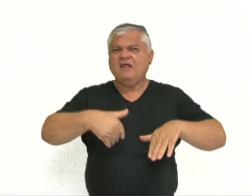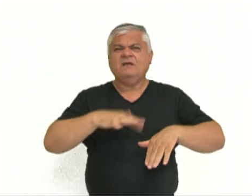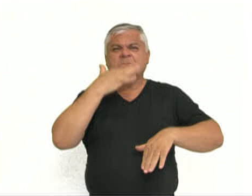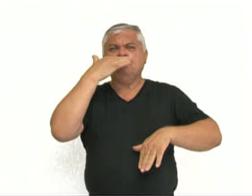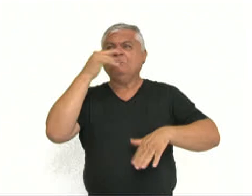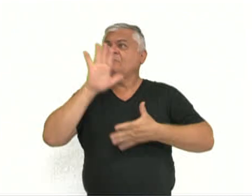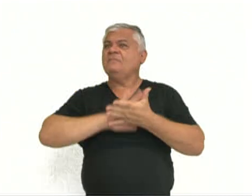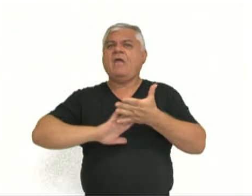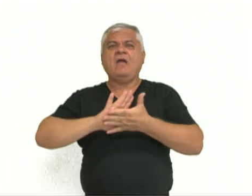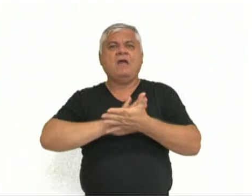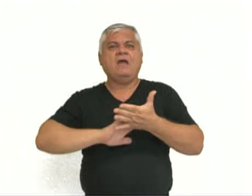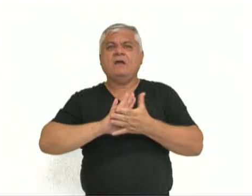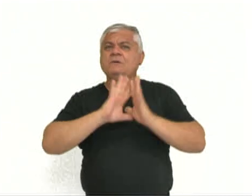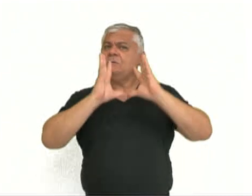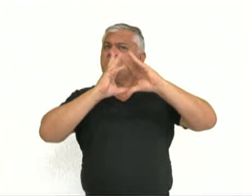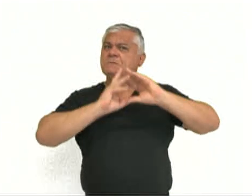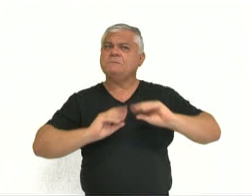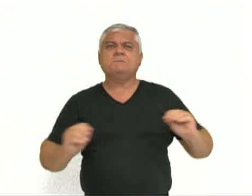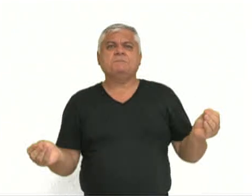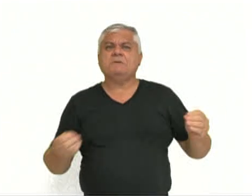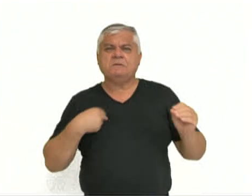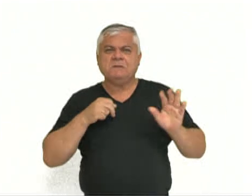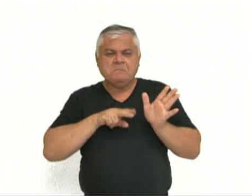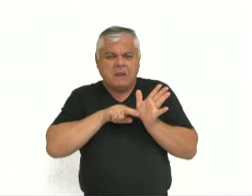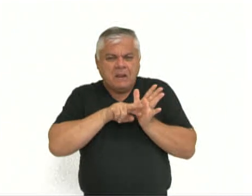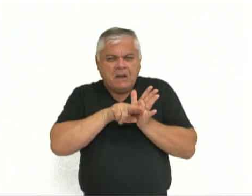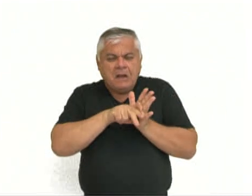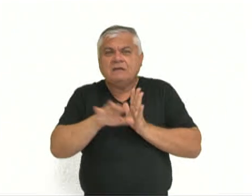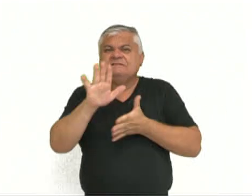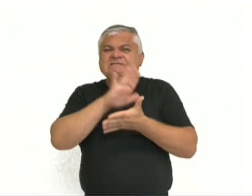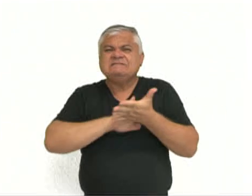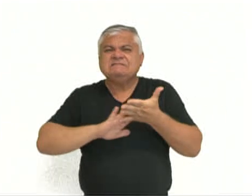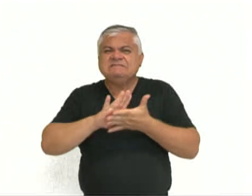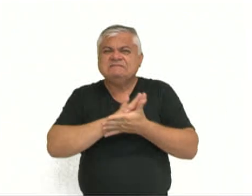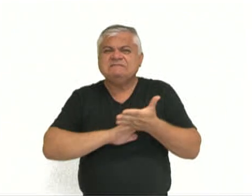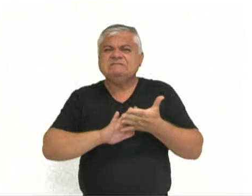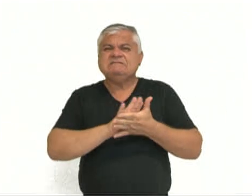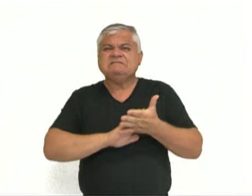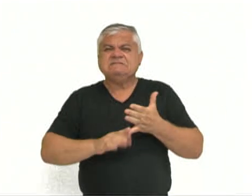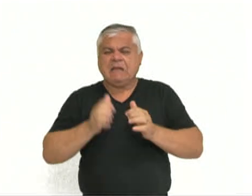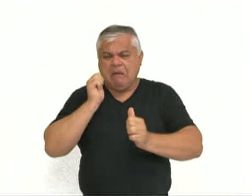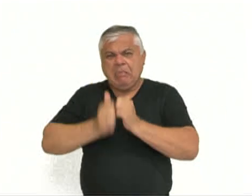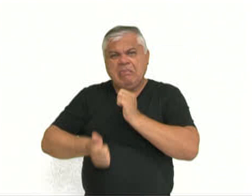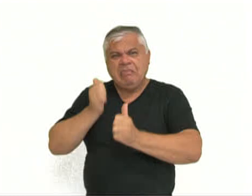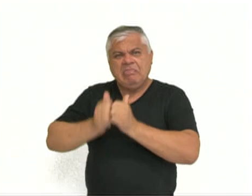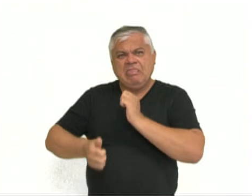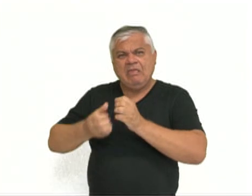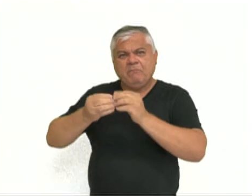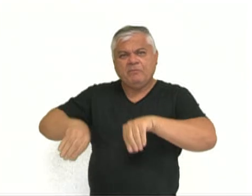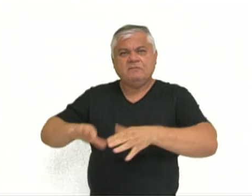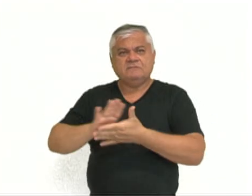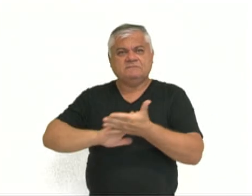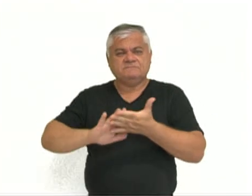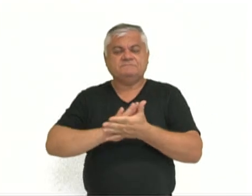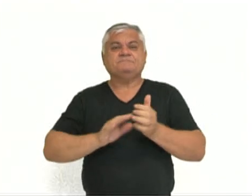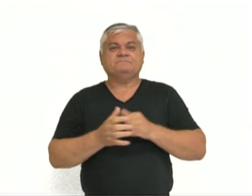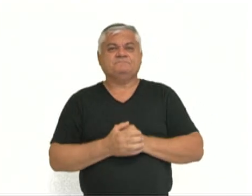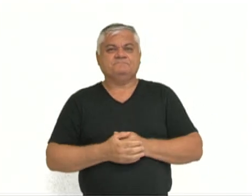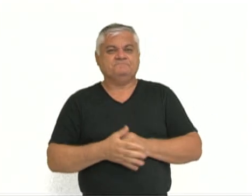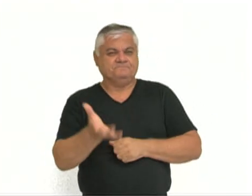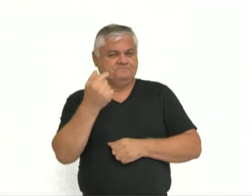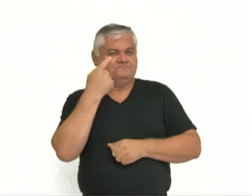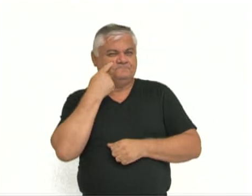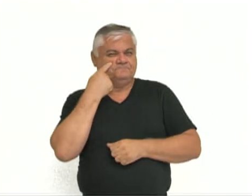cheiro, não tem presença de micro-organismos, não tem destruição. Muito interessante. Vamos lá,